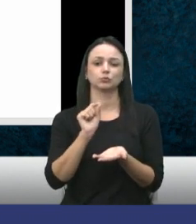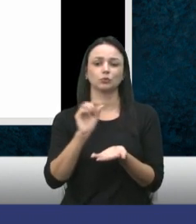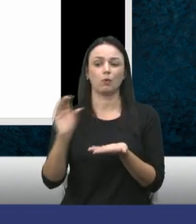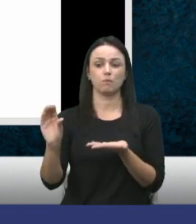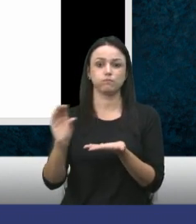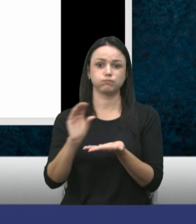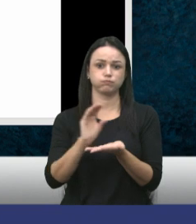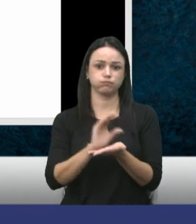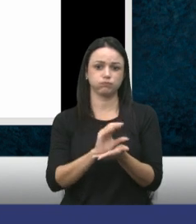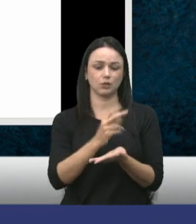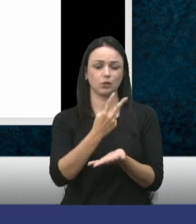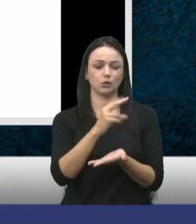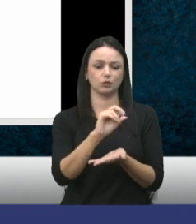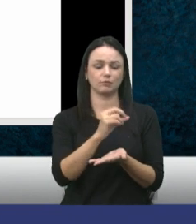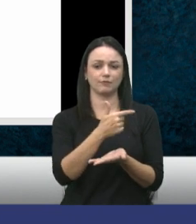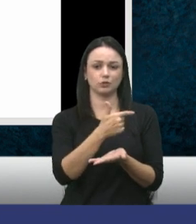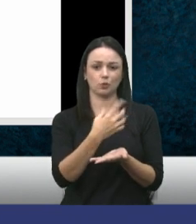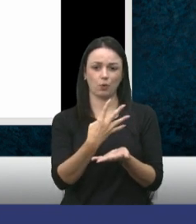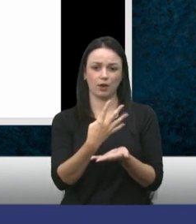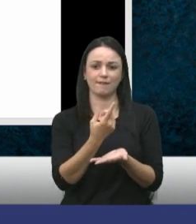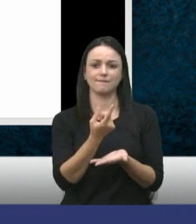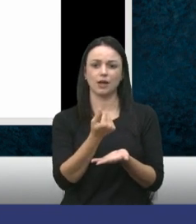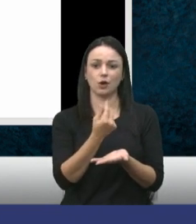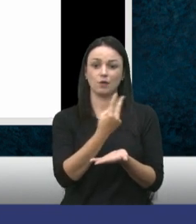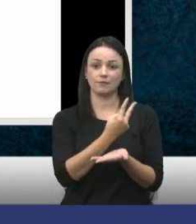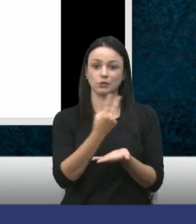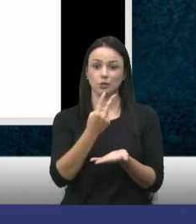em 2024 o valor de R$